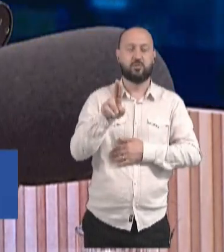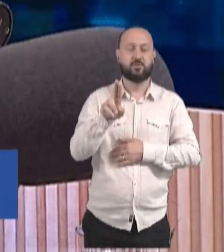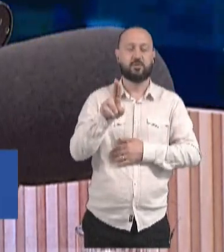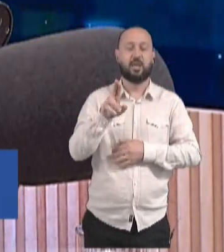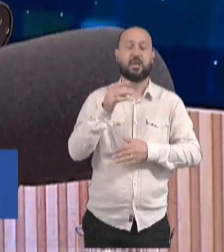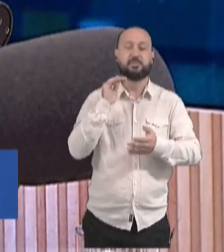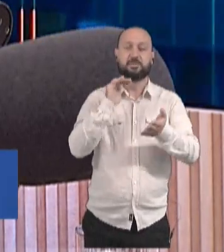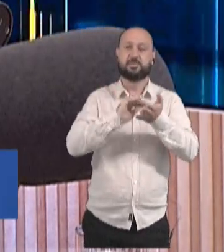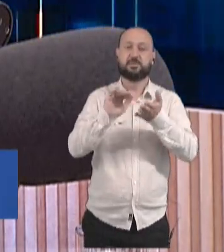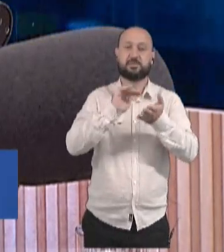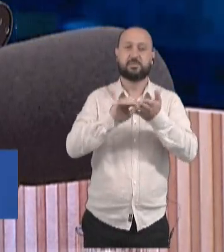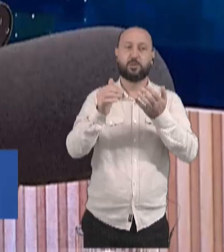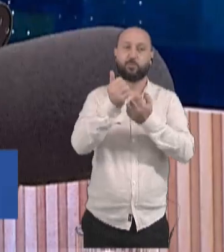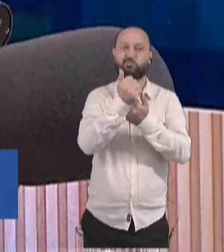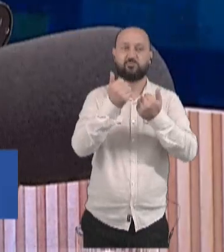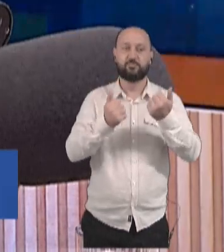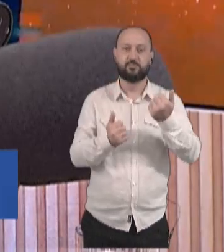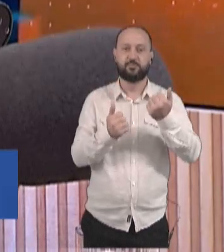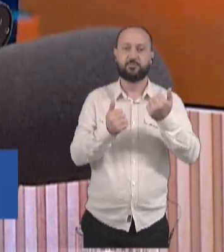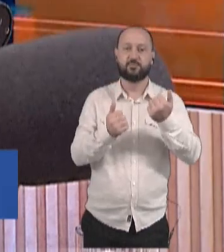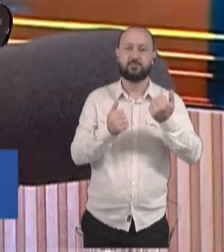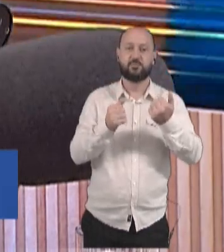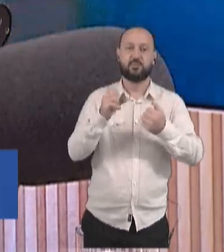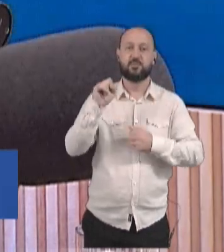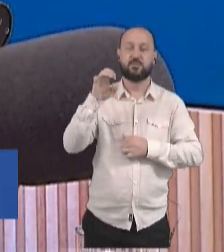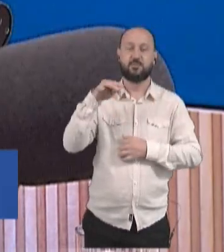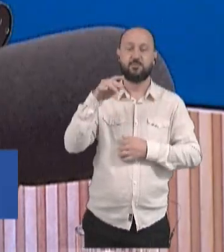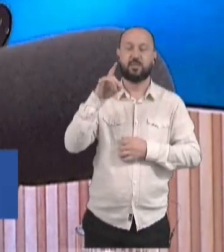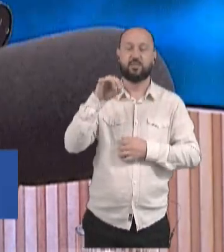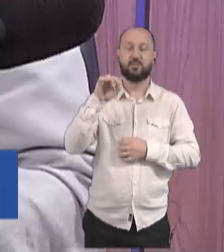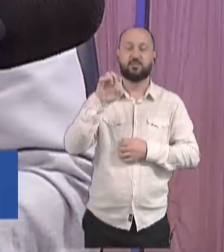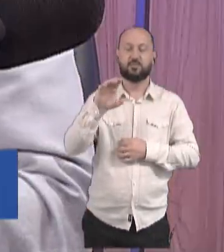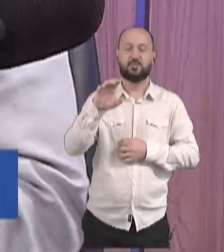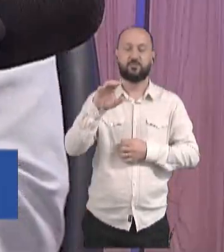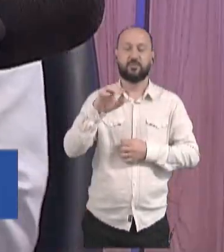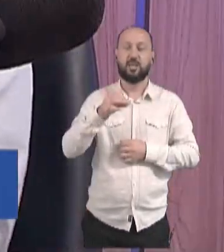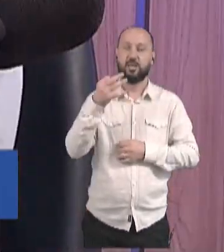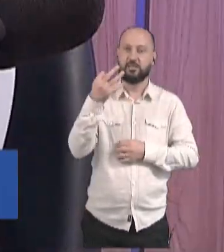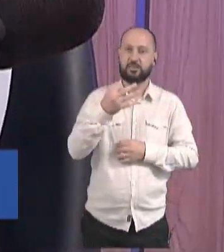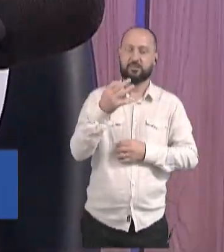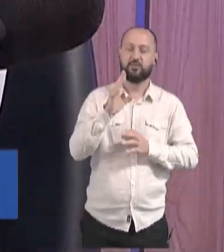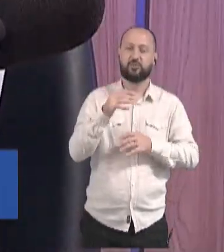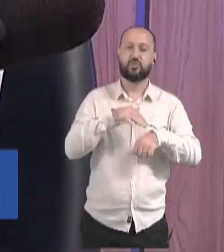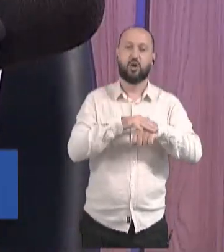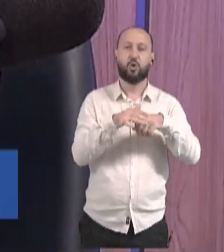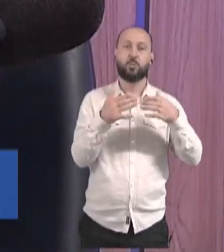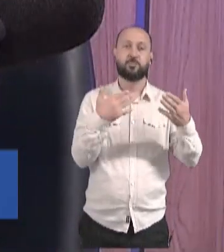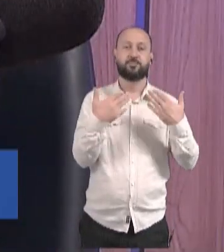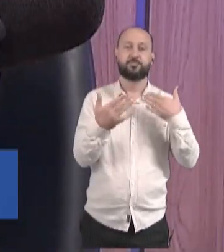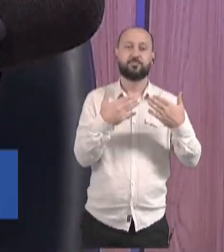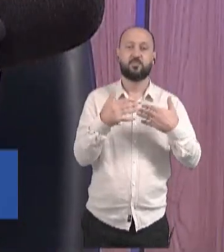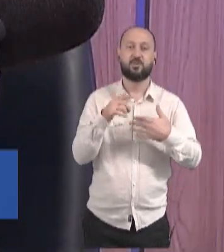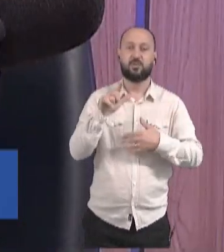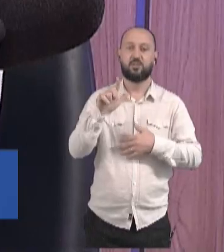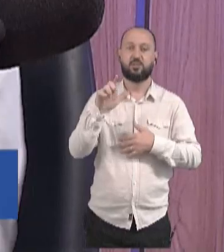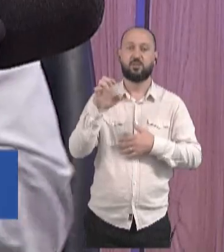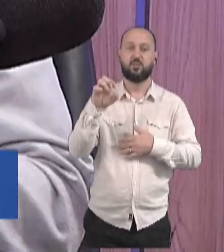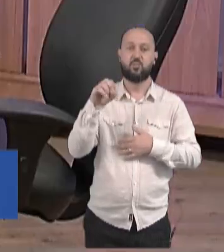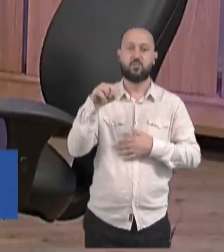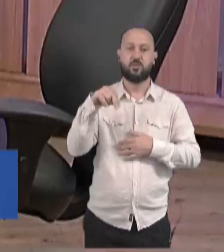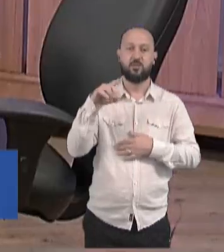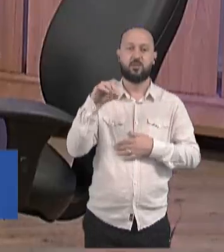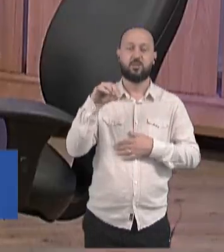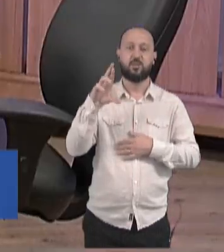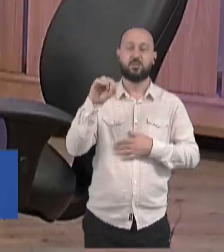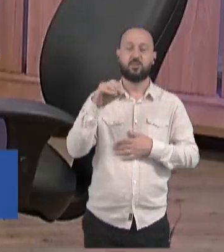Falsetti, secretário adjunto da Semadesc. Isso aí. A terceira palestra, inclusive, a gente conversou com o Leonardo,